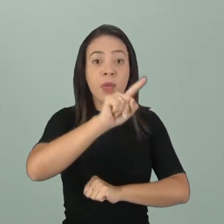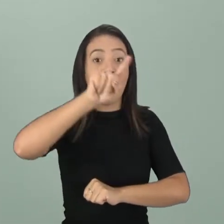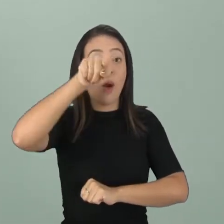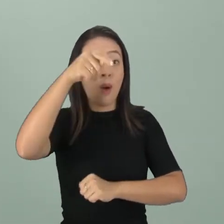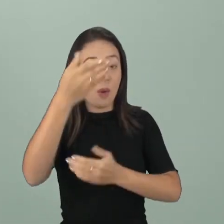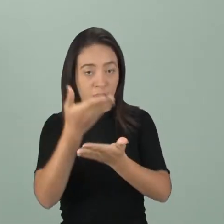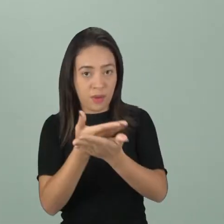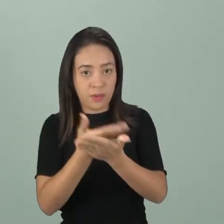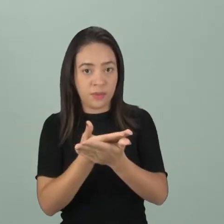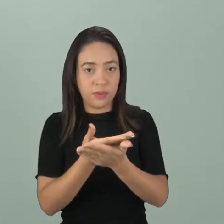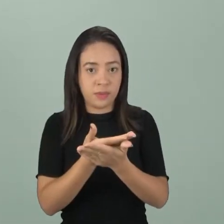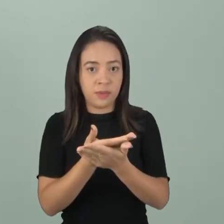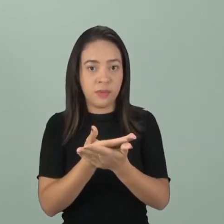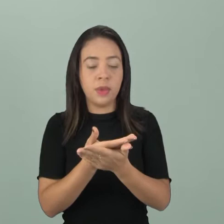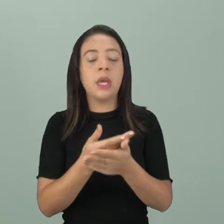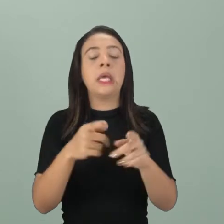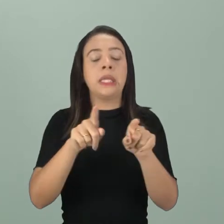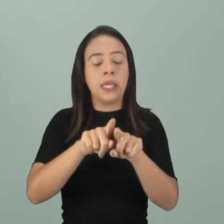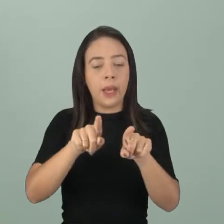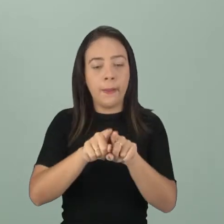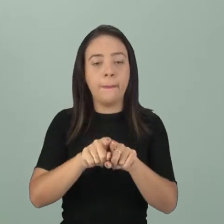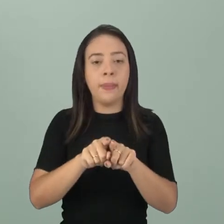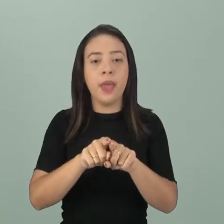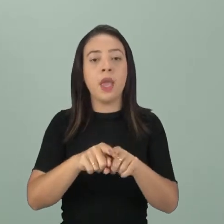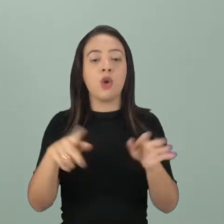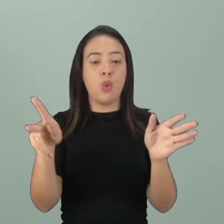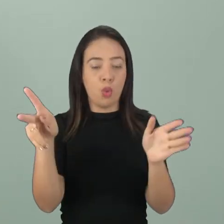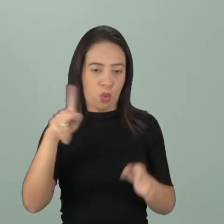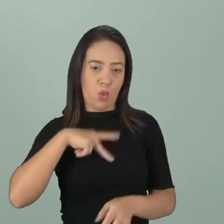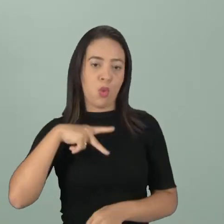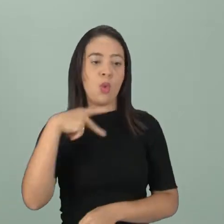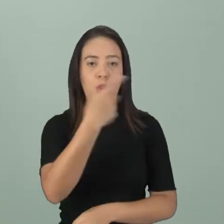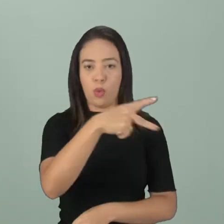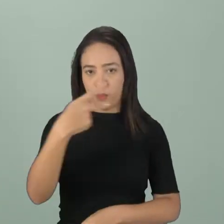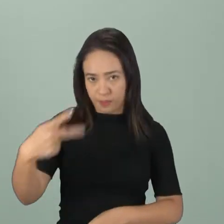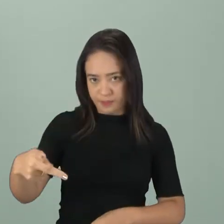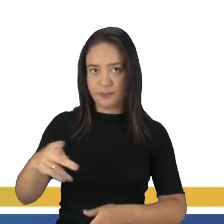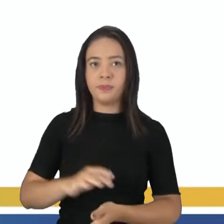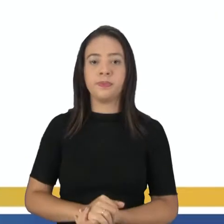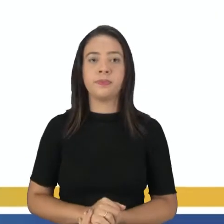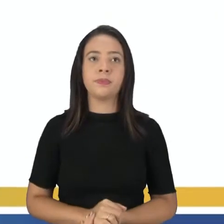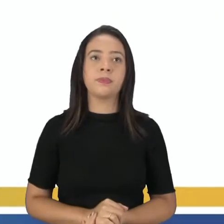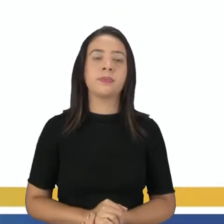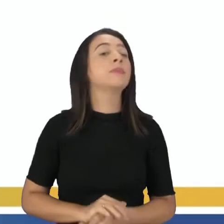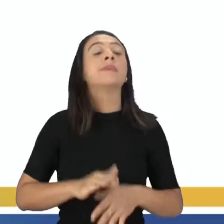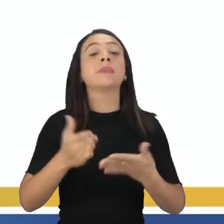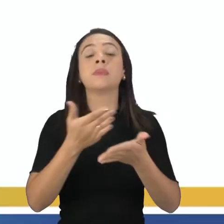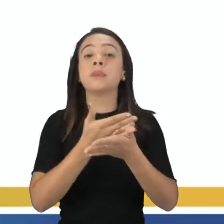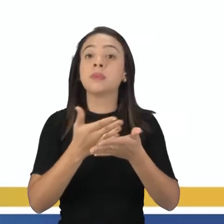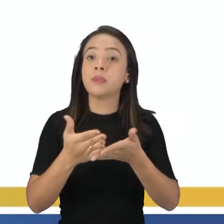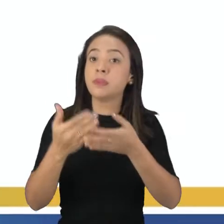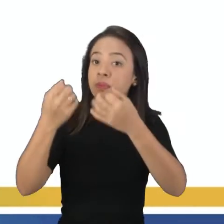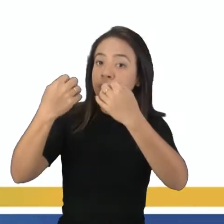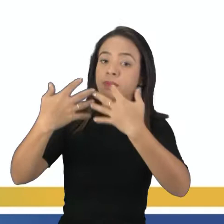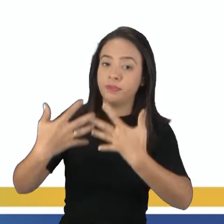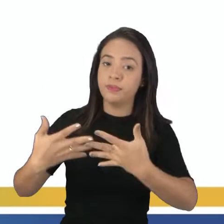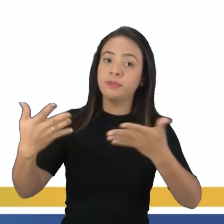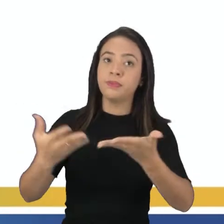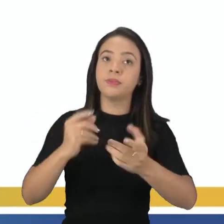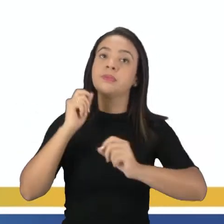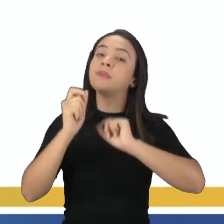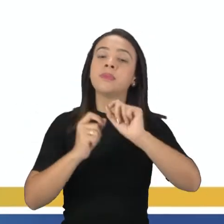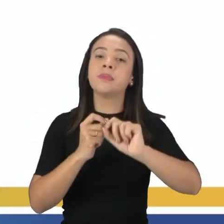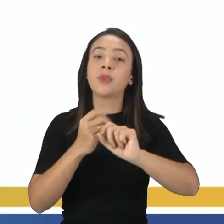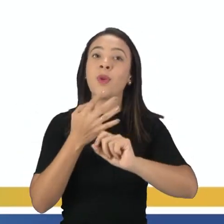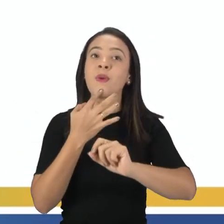seguinte, a gente vai estudar pronomes possessivos, uma segunda parte, certo? Vamos lá então. Para começar a nossa conversa, vamos